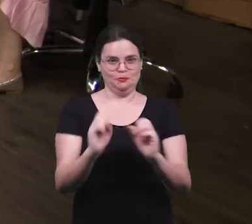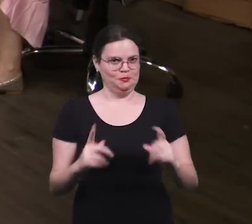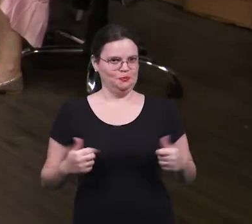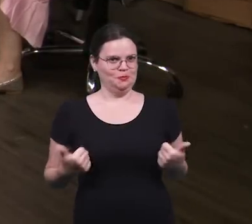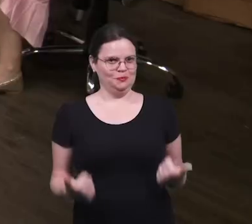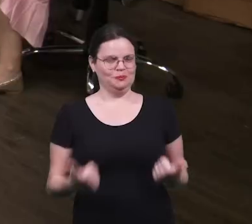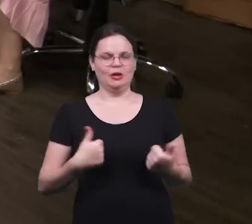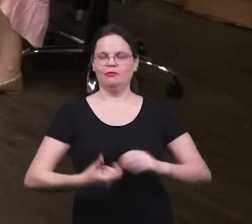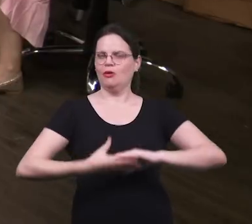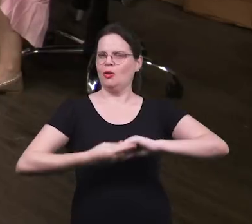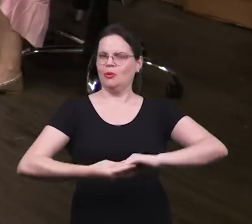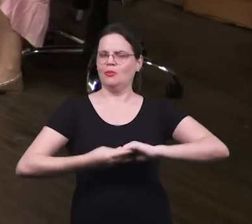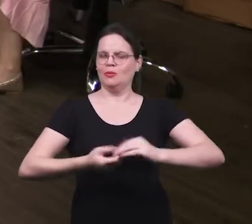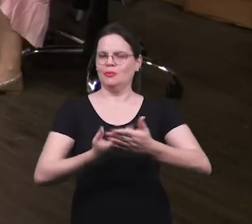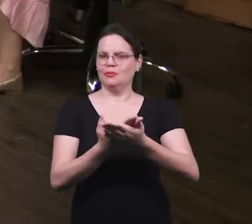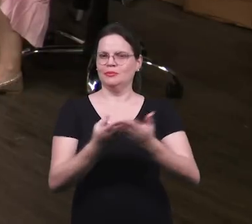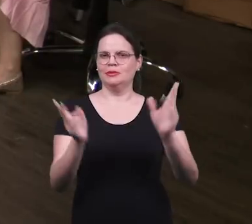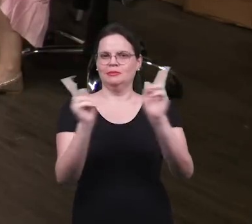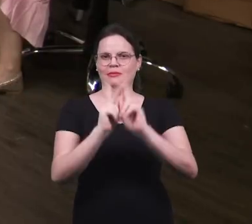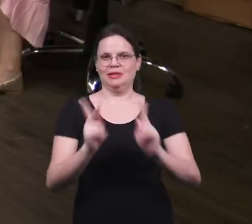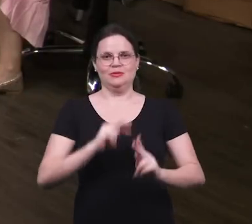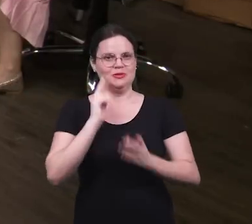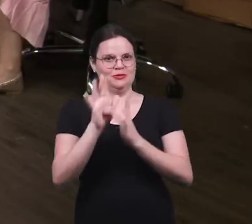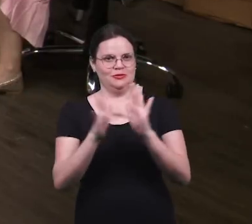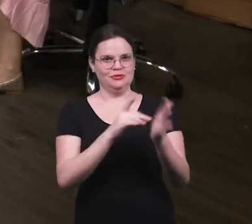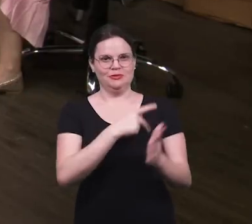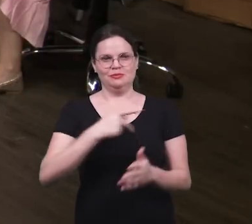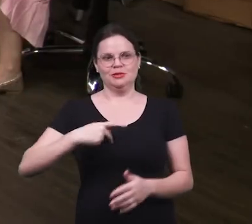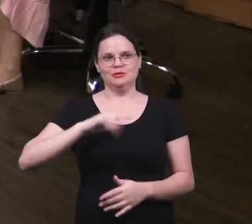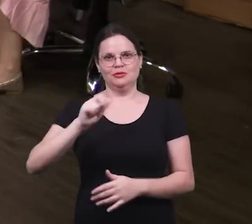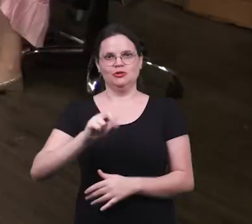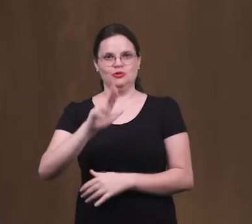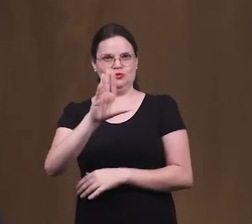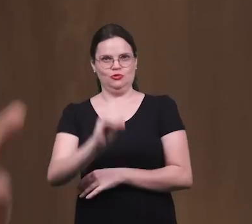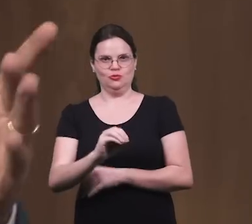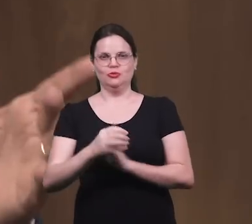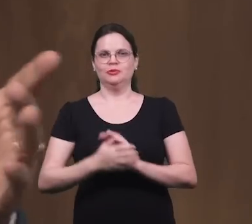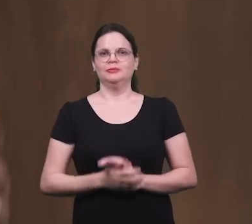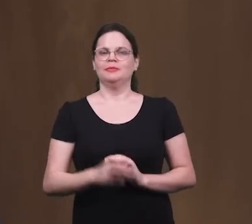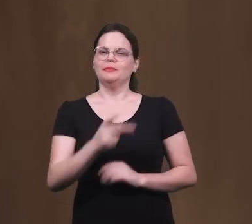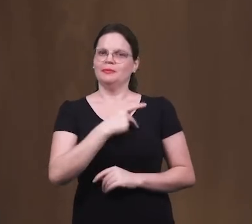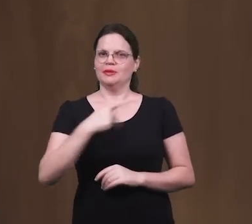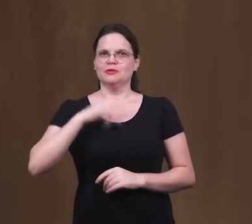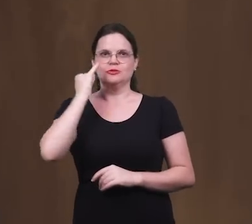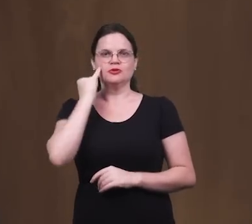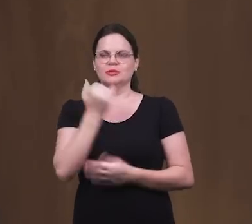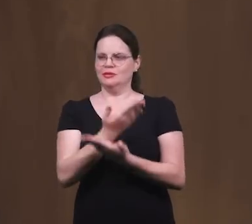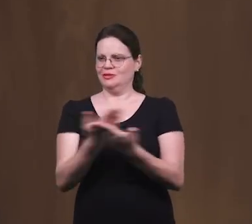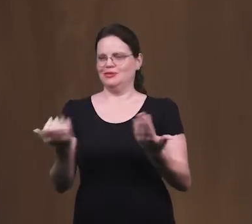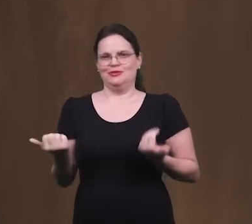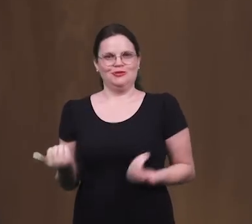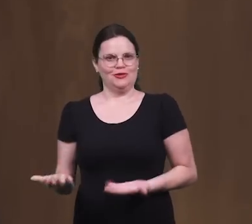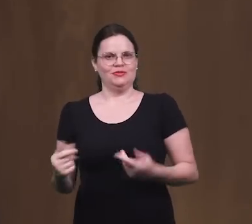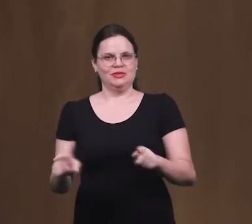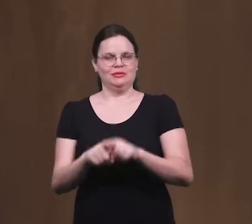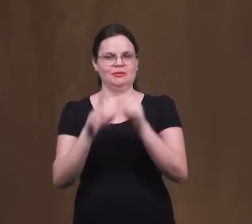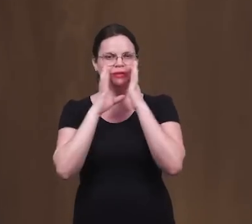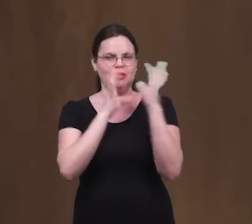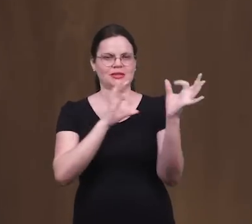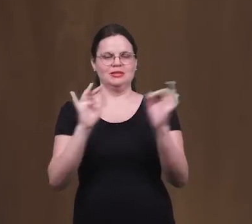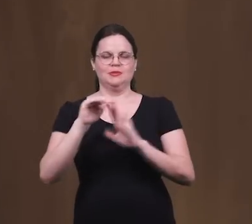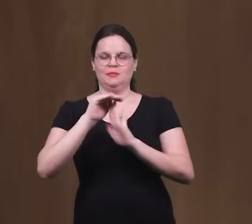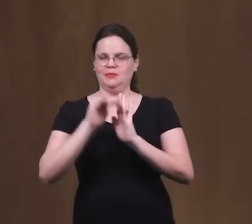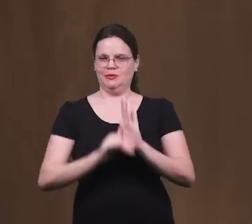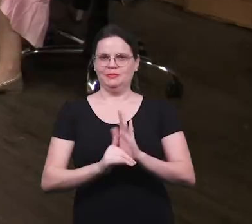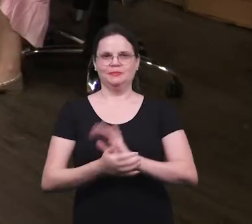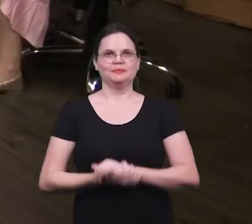bom? Deixa eu cumprimentar aqui o pastor Júlio Filgueiras. Júlio, paz do Senhor. Paz do Senhor, pastor Josias, jovens e todos que acompanham a nossa